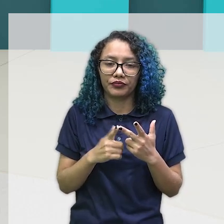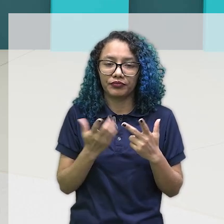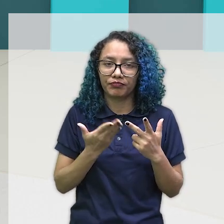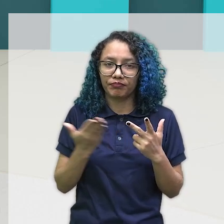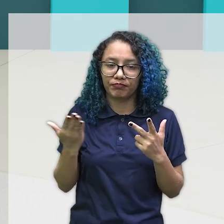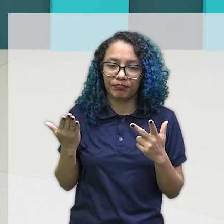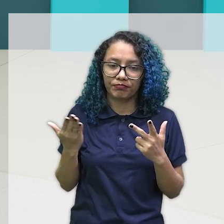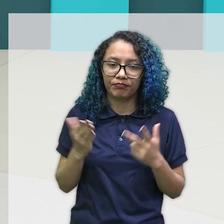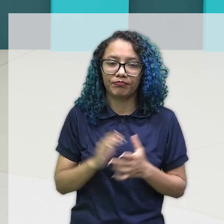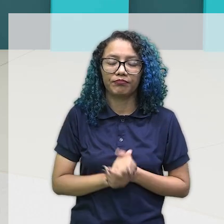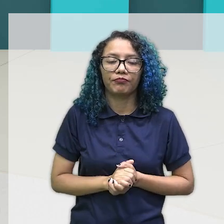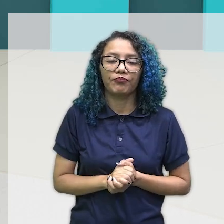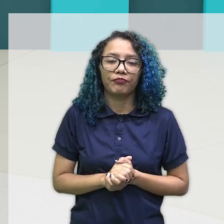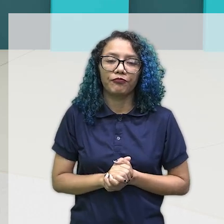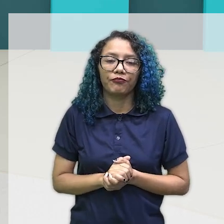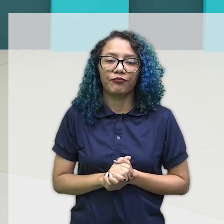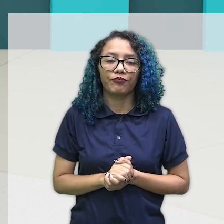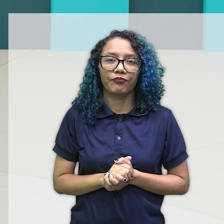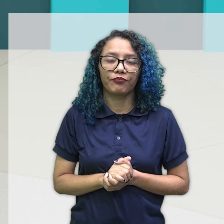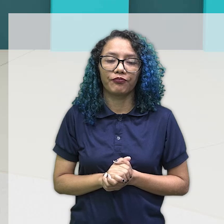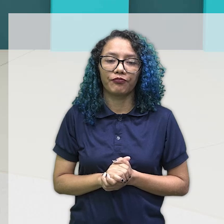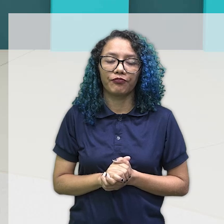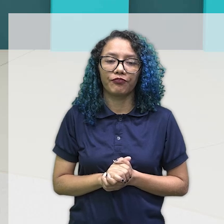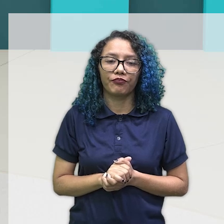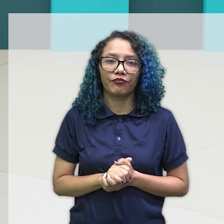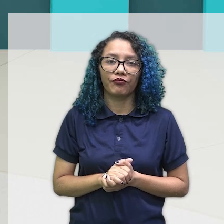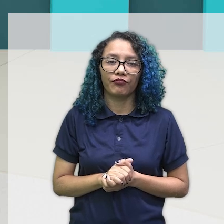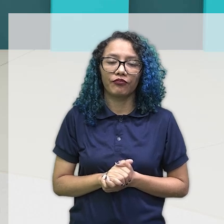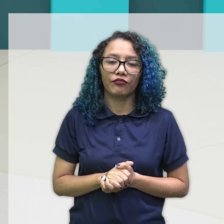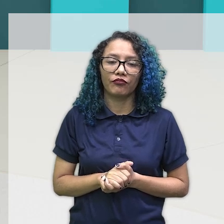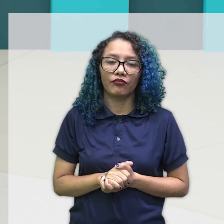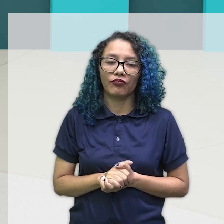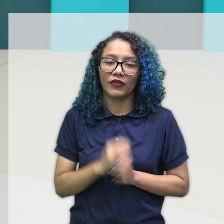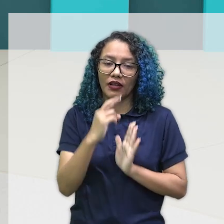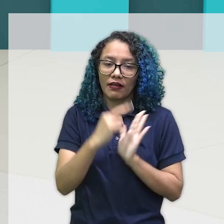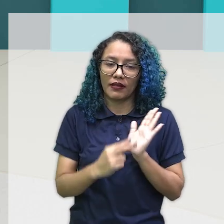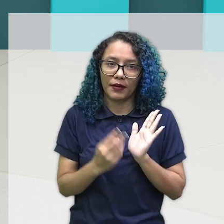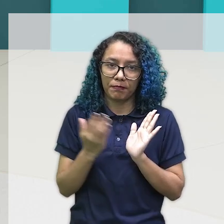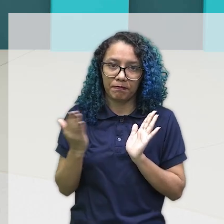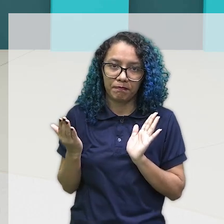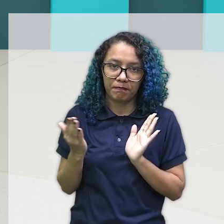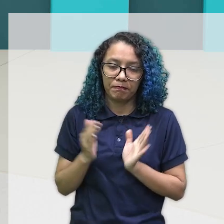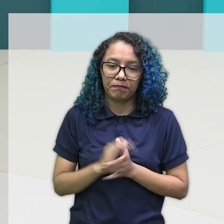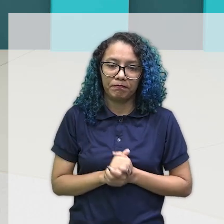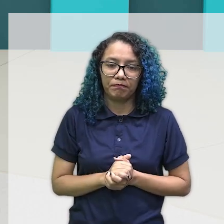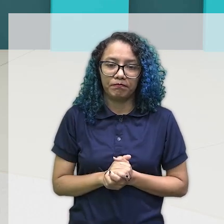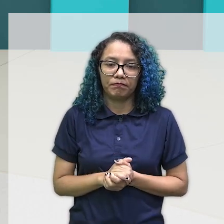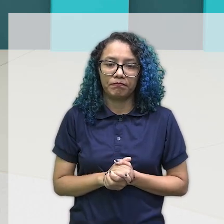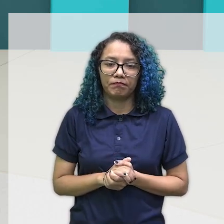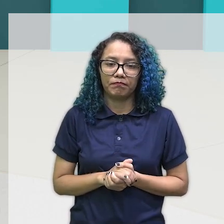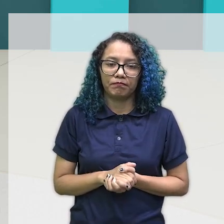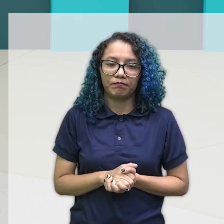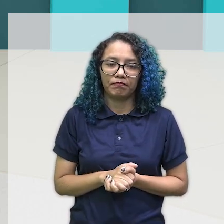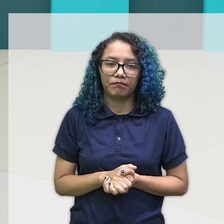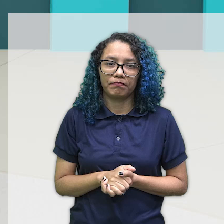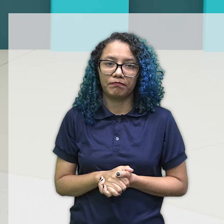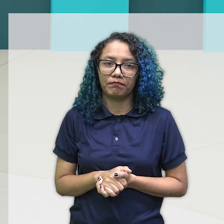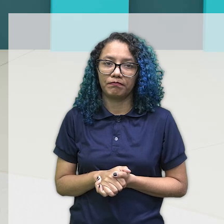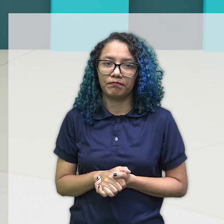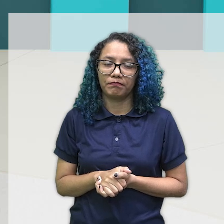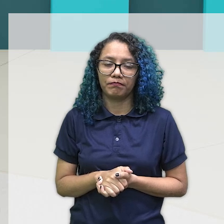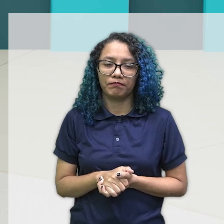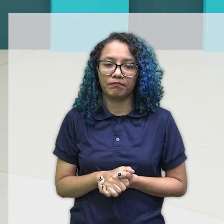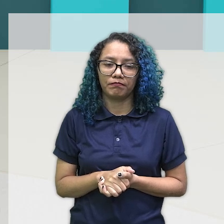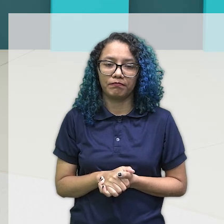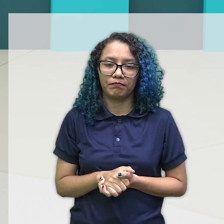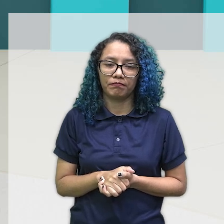It's largely based on local Amazonian folklore and indigenous culture. Ele é